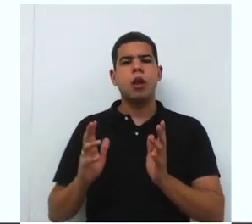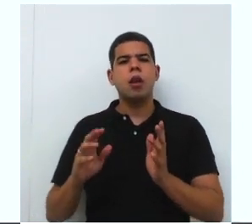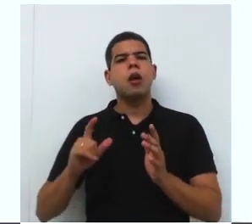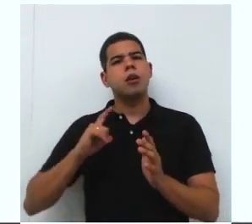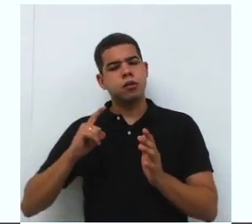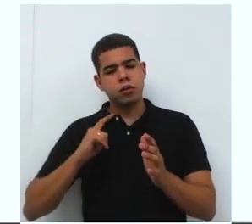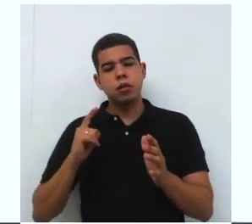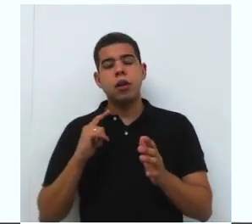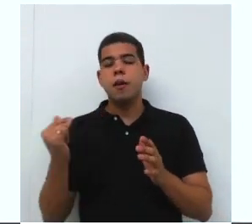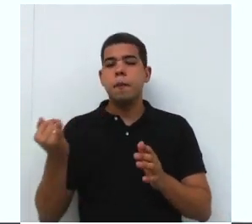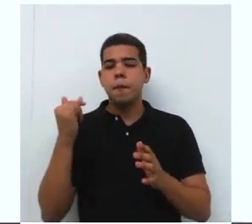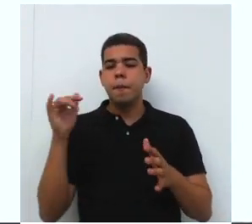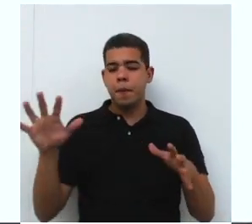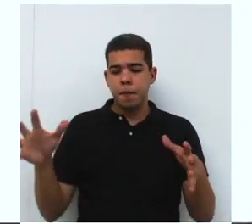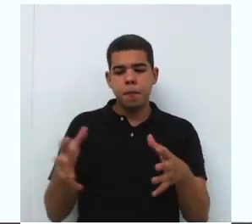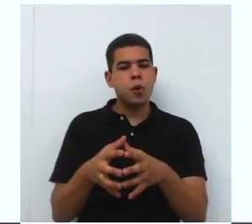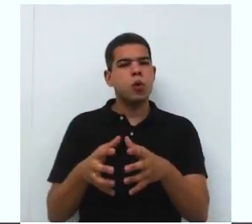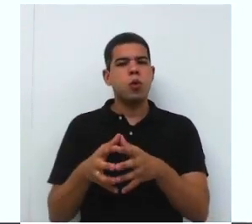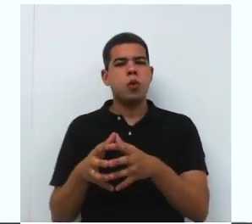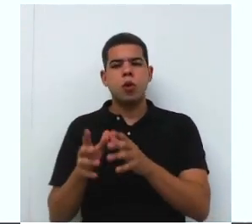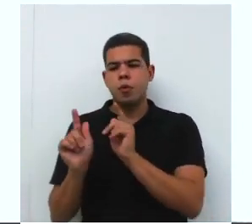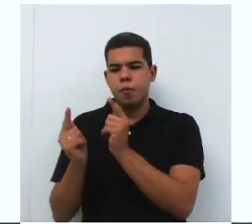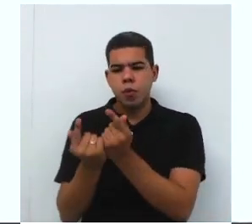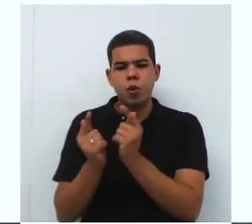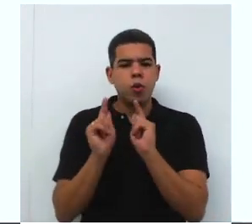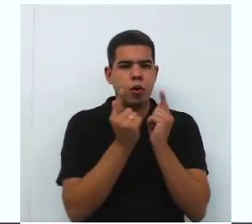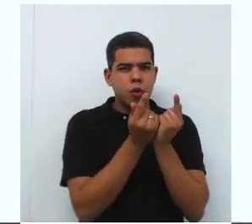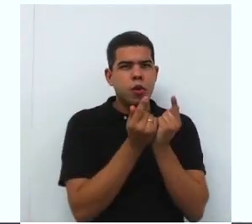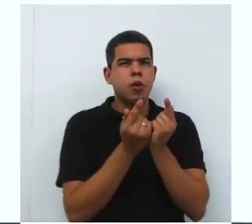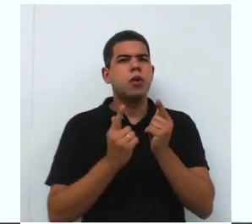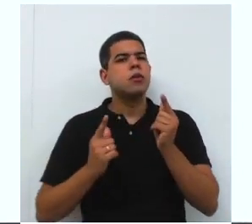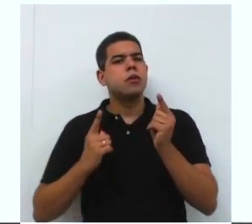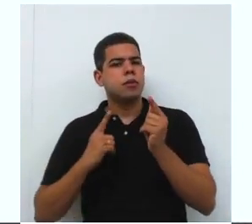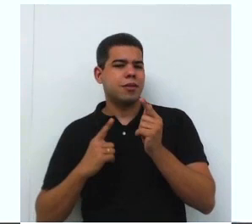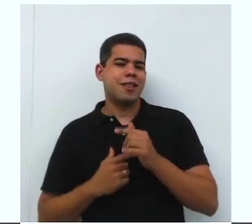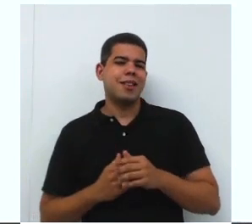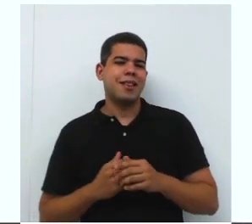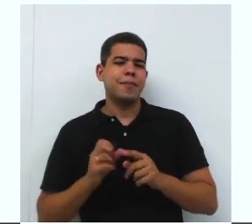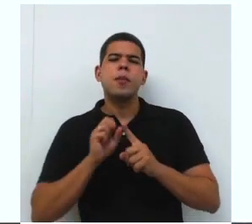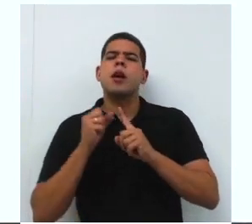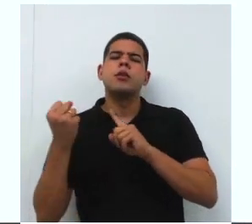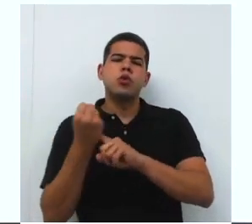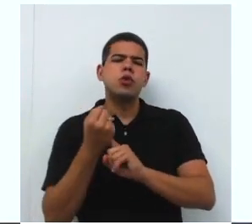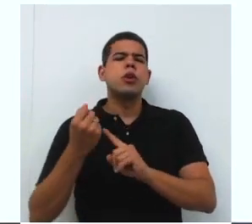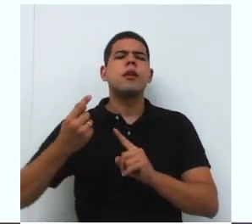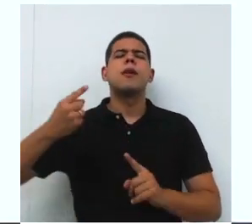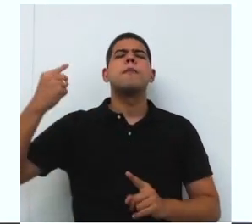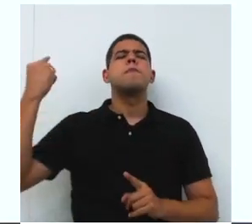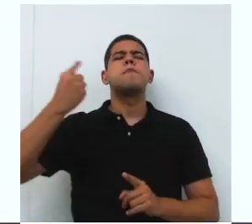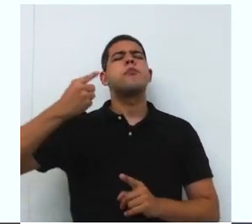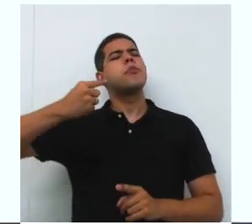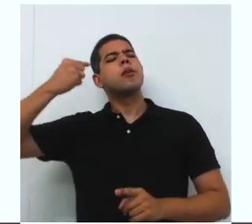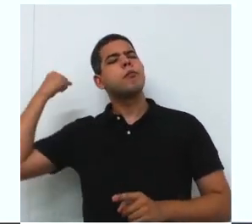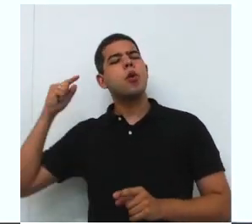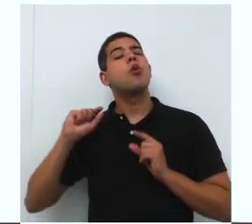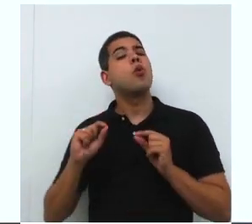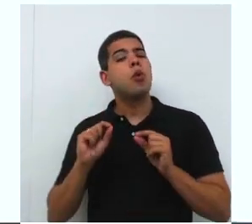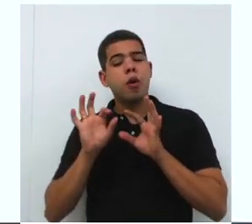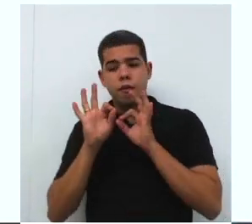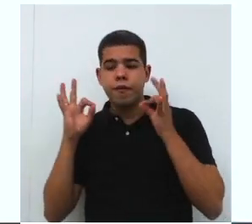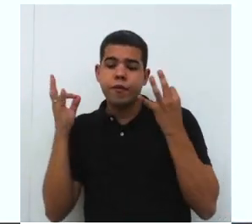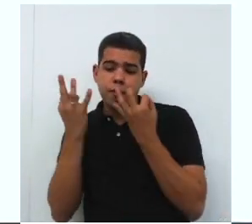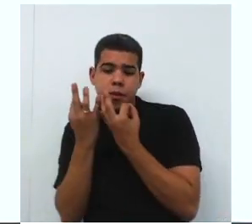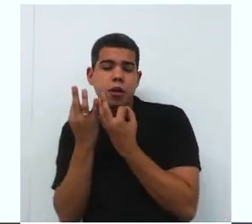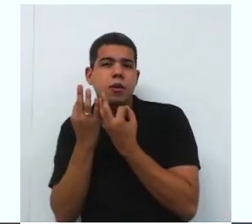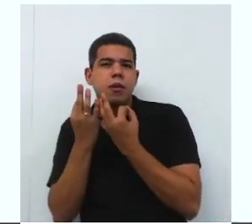de uma sociedade. A primeira sociedade, a mais antiga, é o que? A família. Pai, mãe, filhos. E depois os